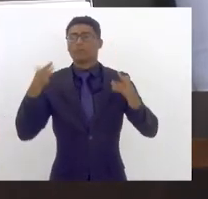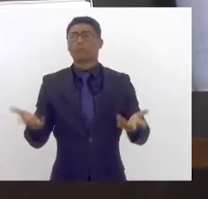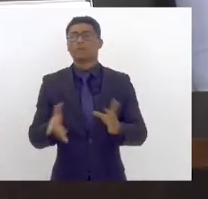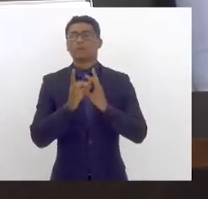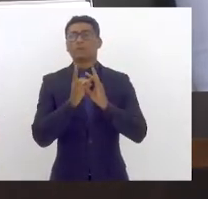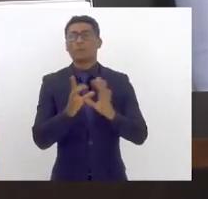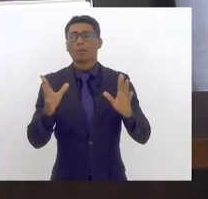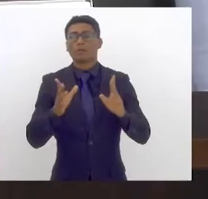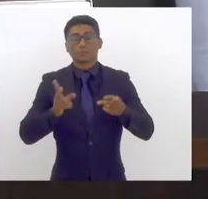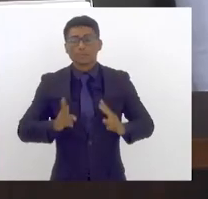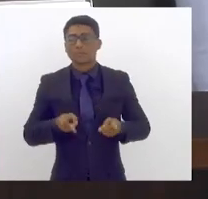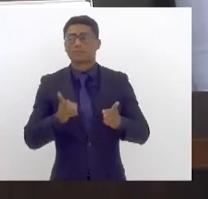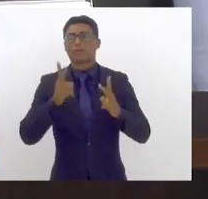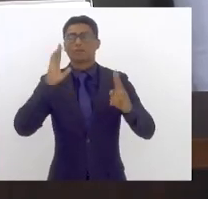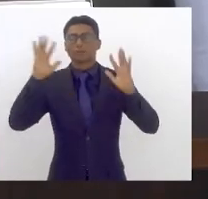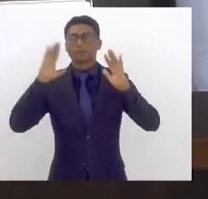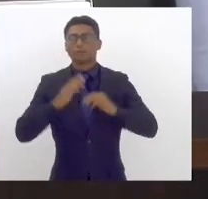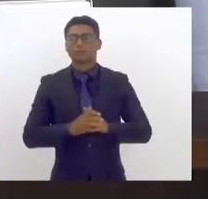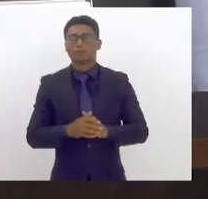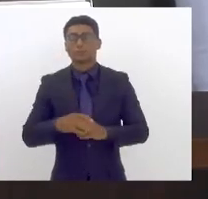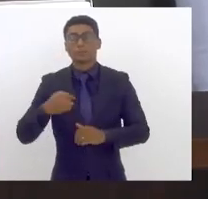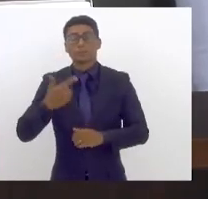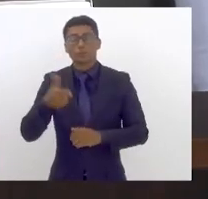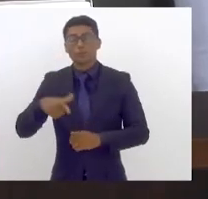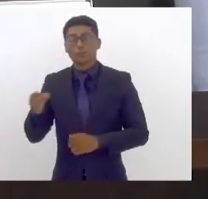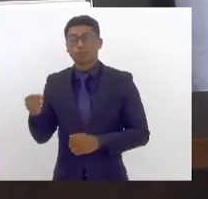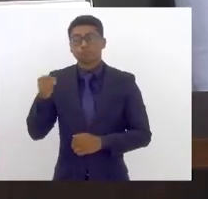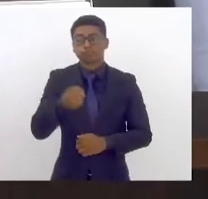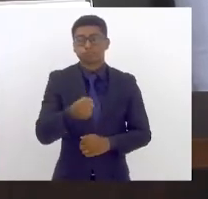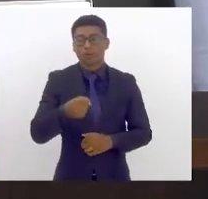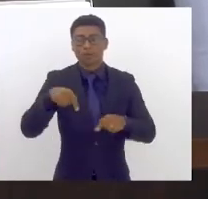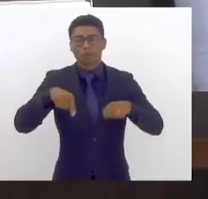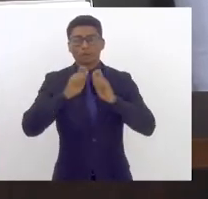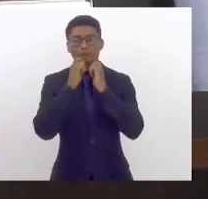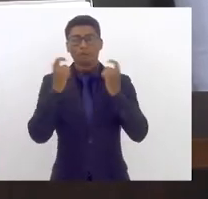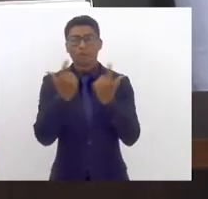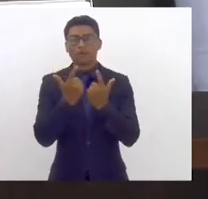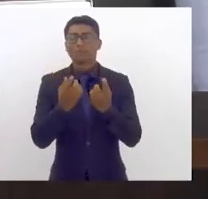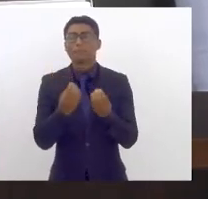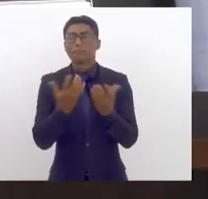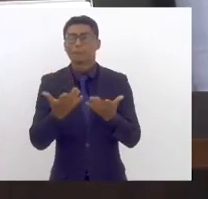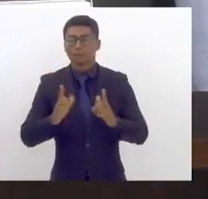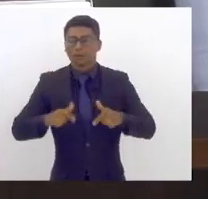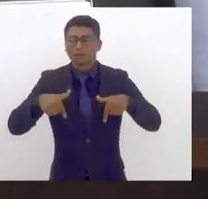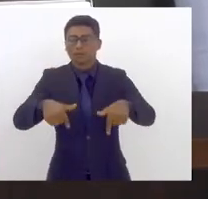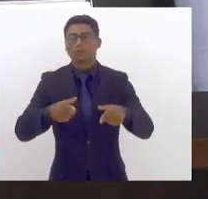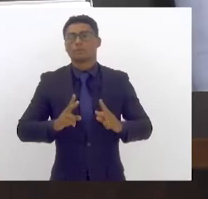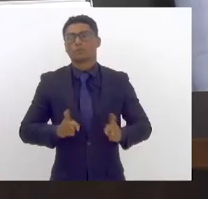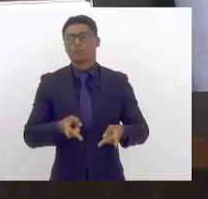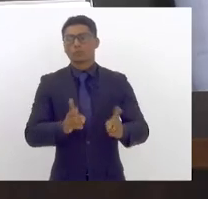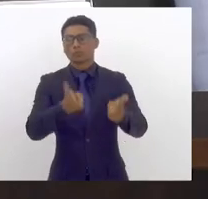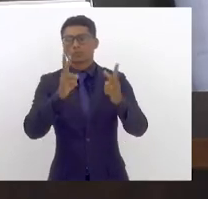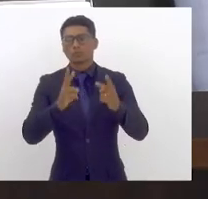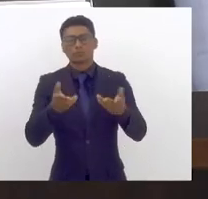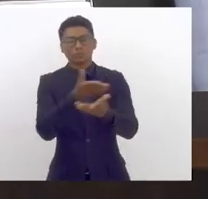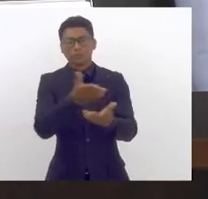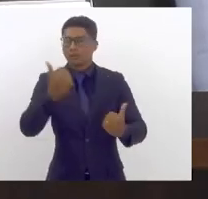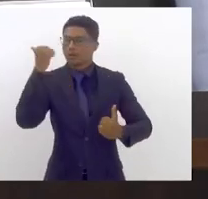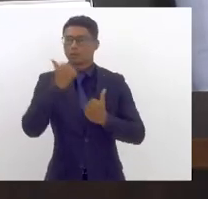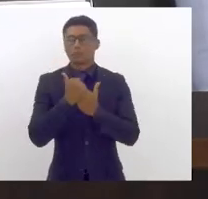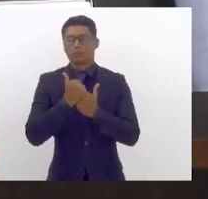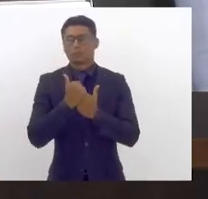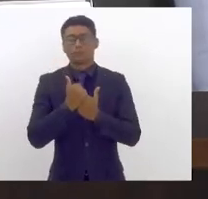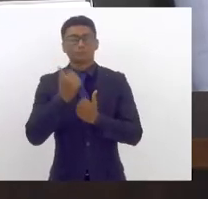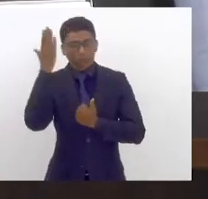sempre e para cá fui reconduzida para continuar fazendo com respaldo de vocês que